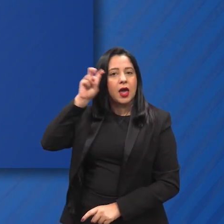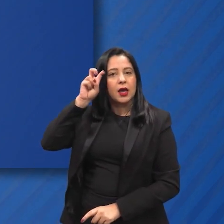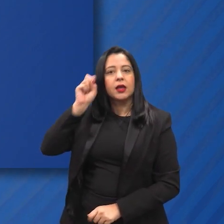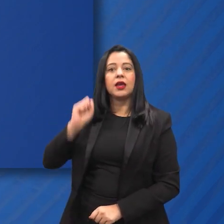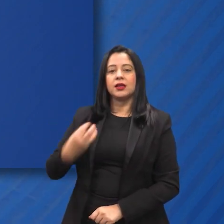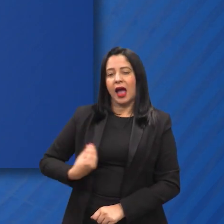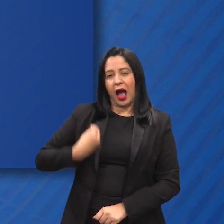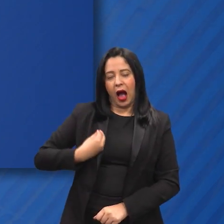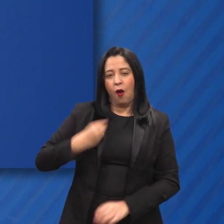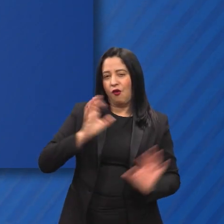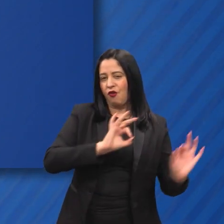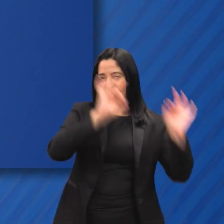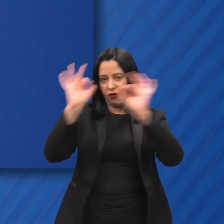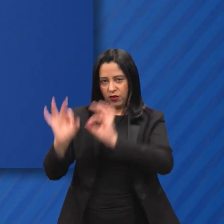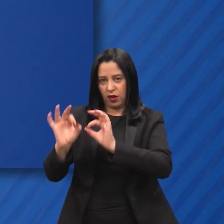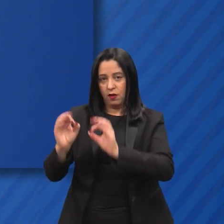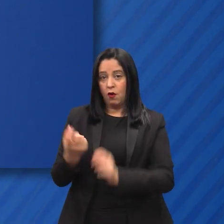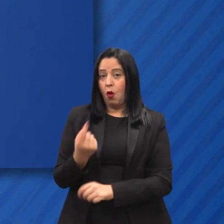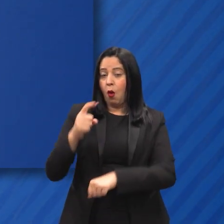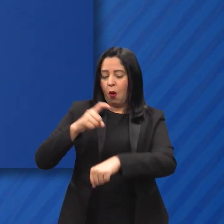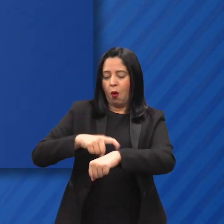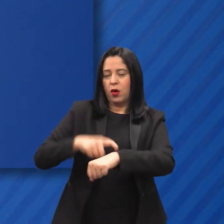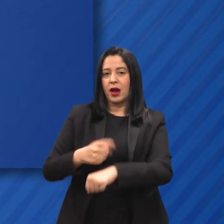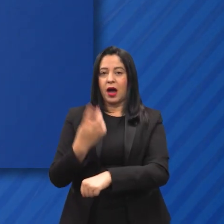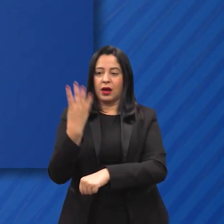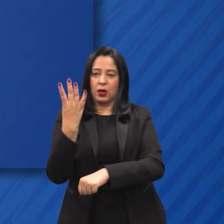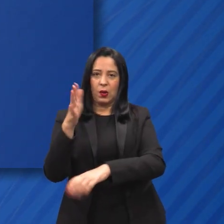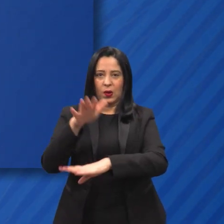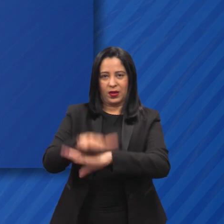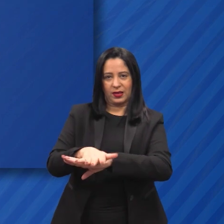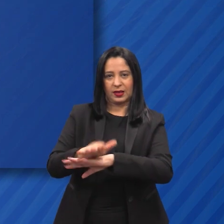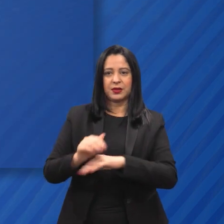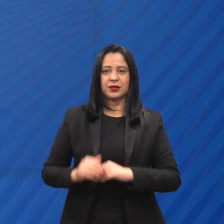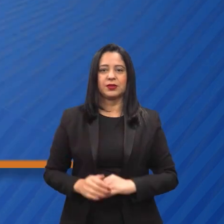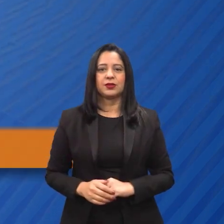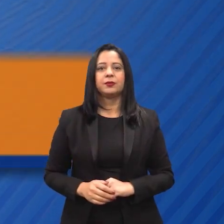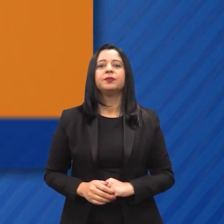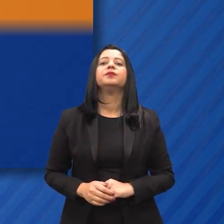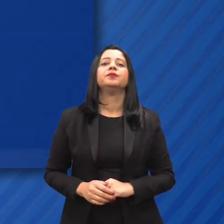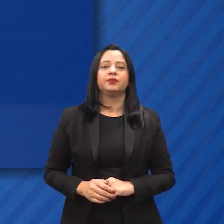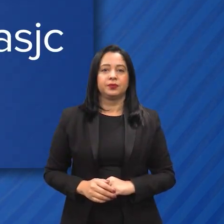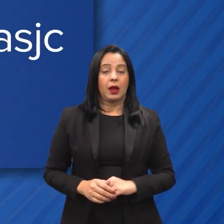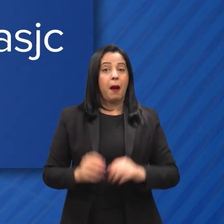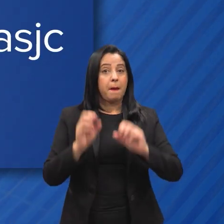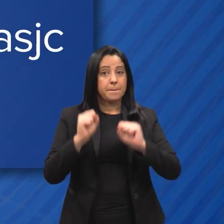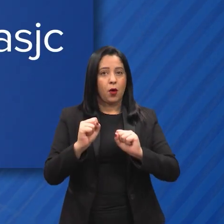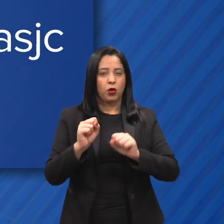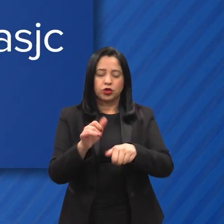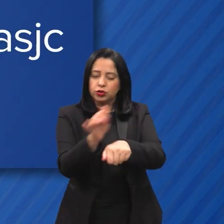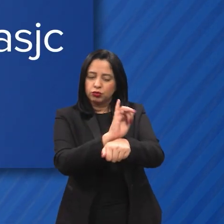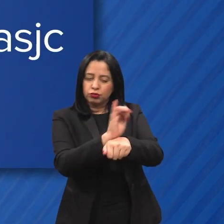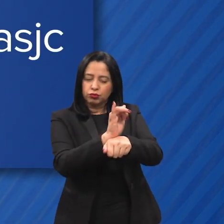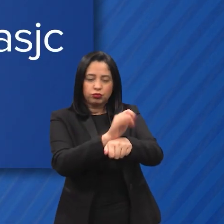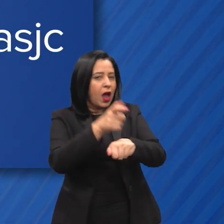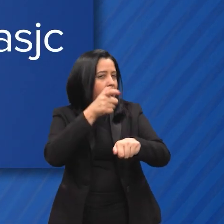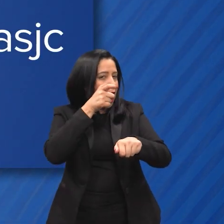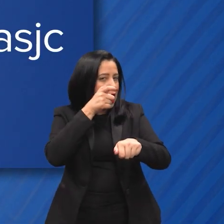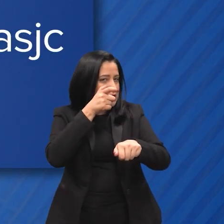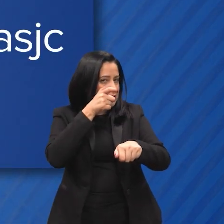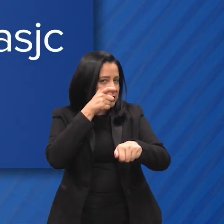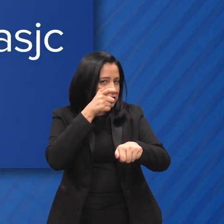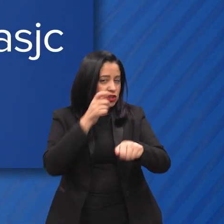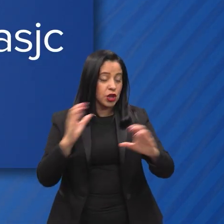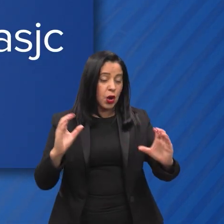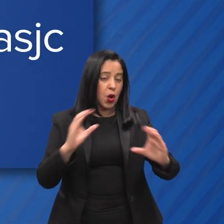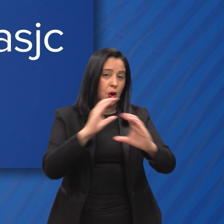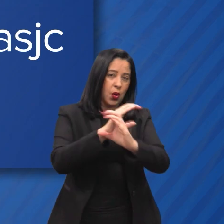com transmissão ao vivo, a partir das 4 horas da tarde. Você pode acompanhar os trabalhos em plenário